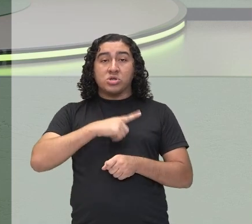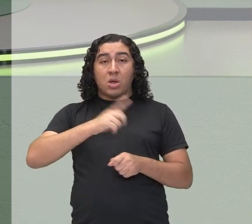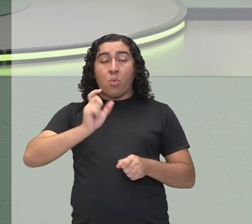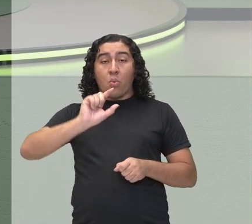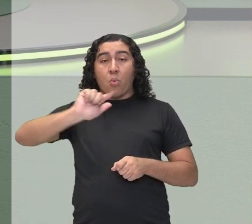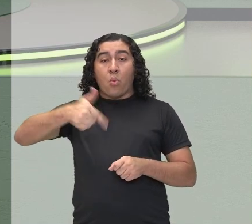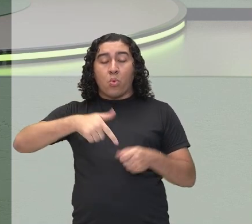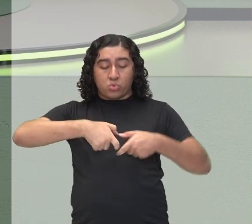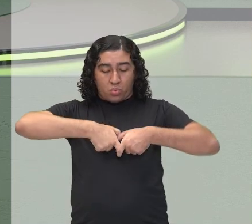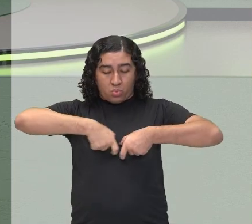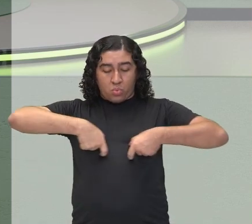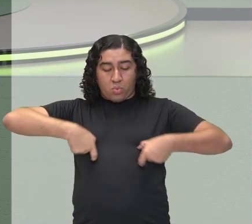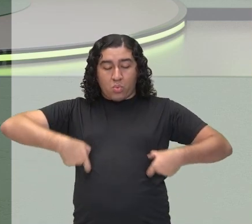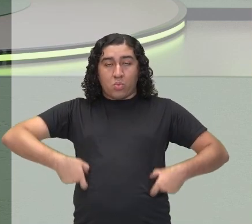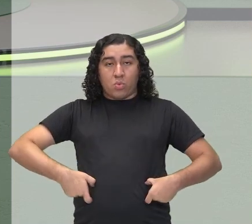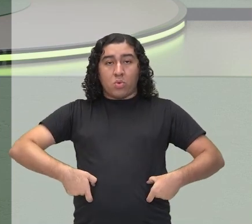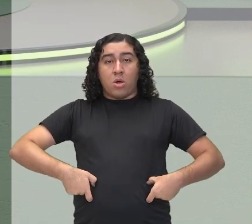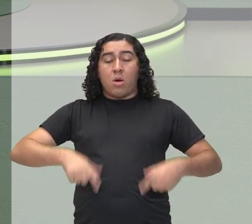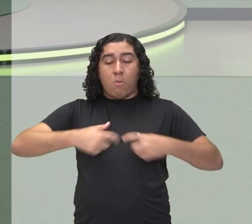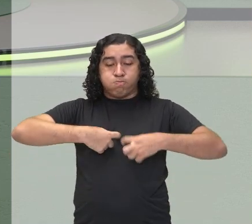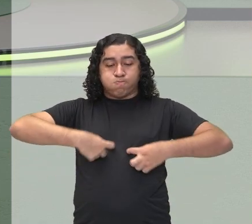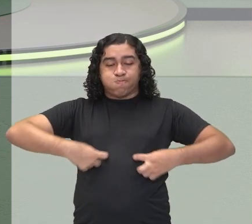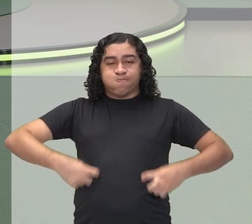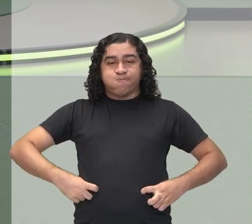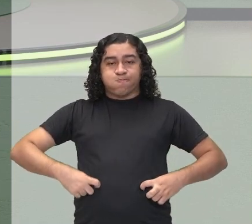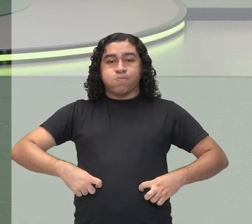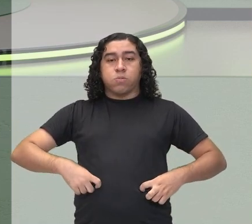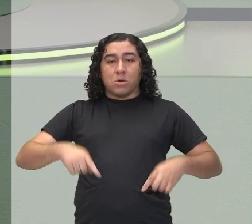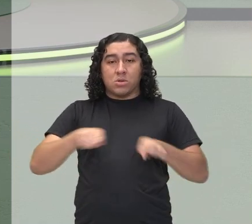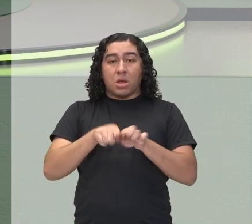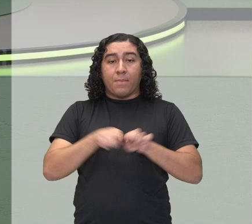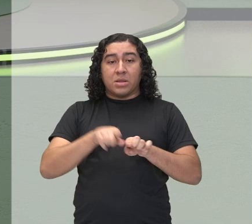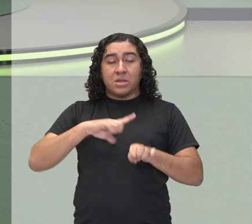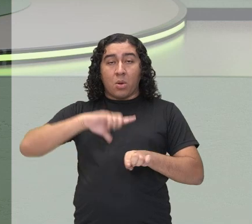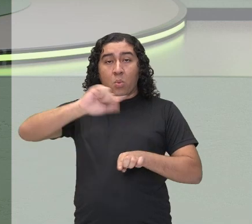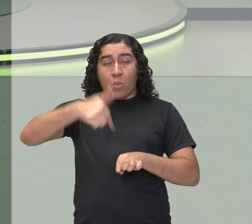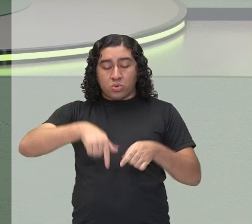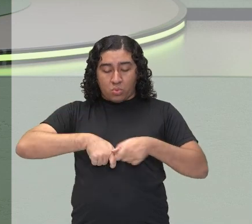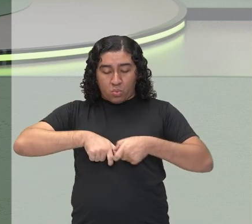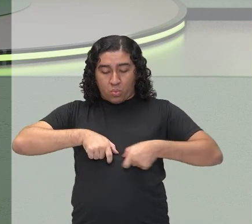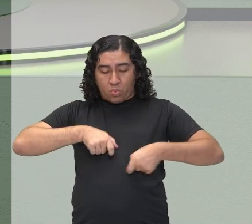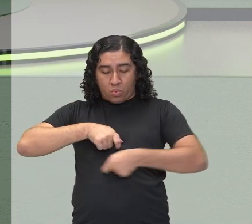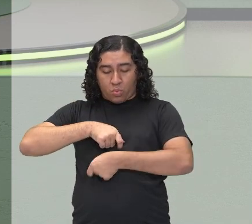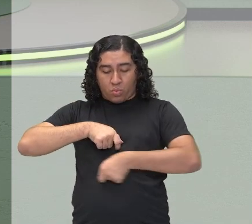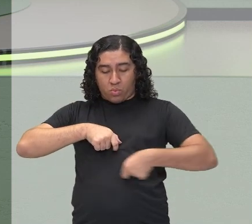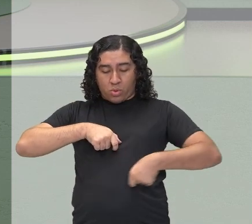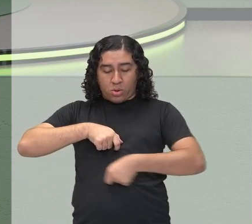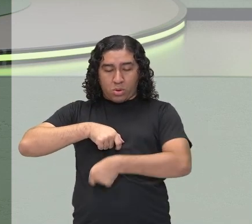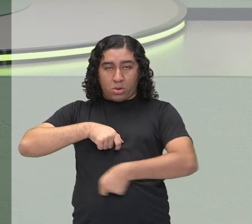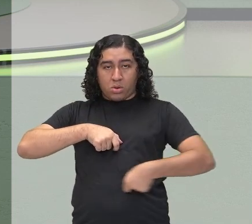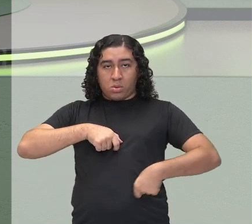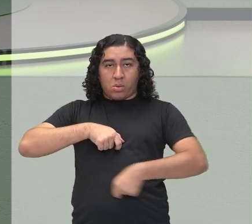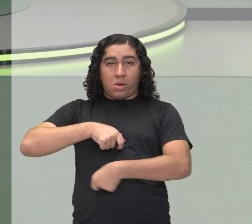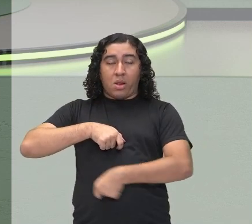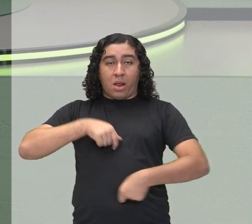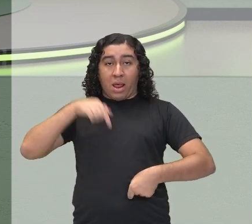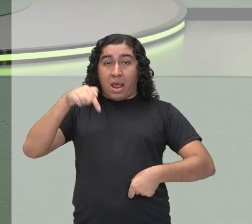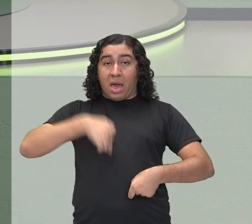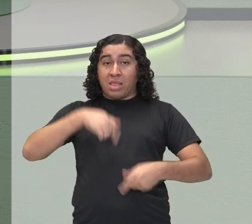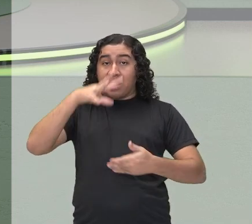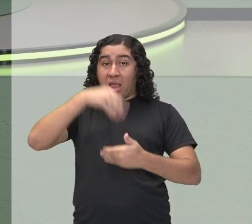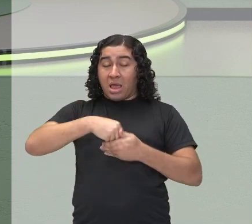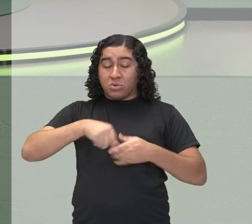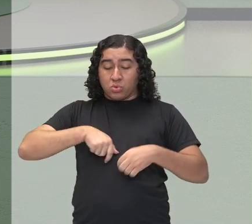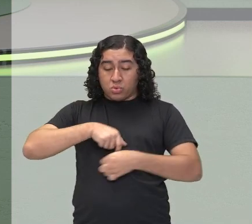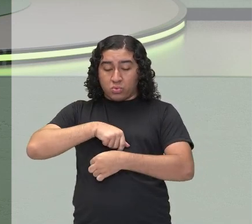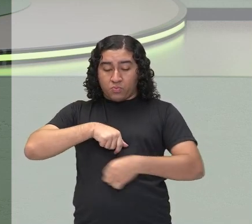delgado, que faz parte do sistema digestório, porque é aqui que ocorre o processo de absorção dos nutrientes, né? Então a gente observa